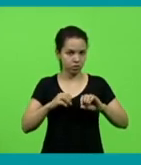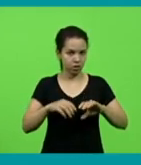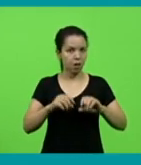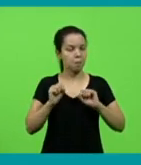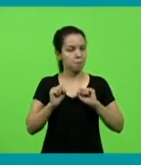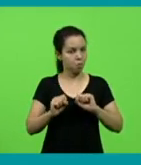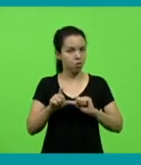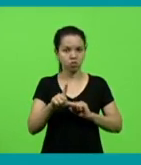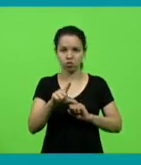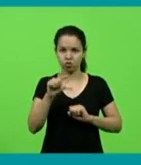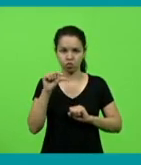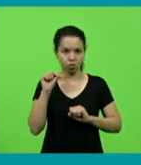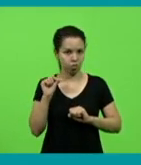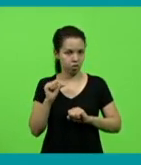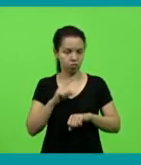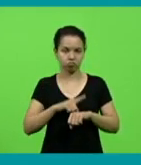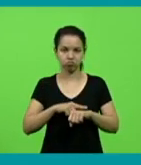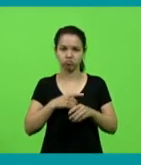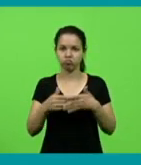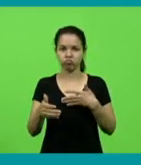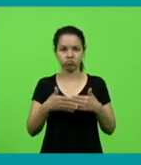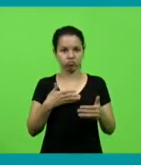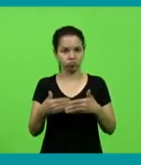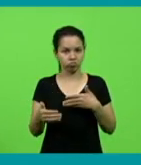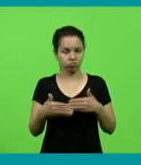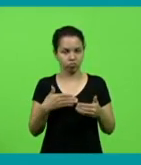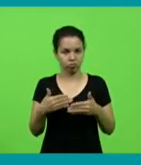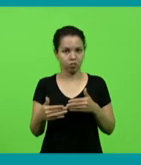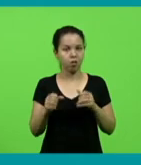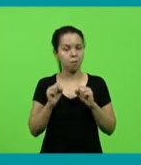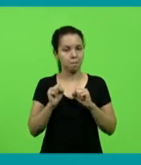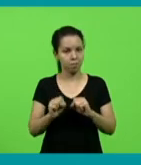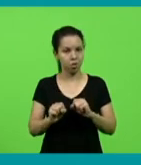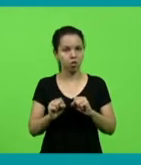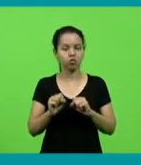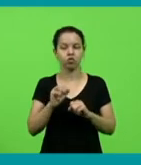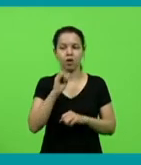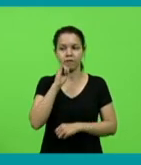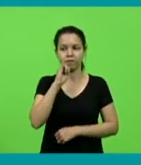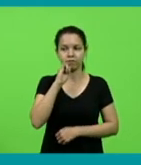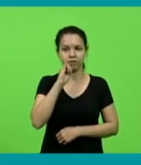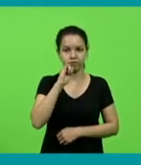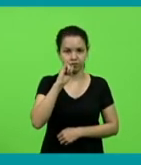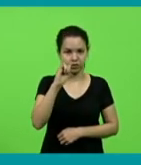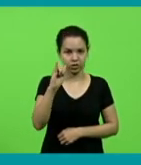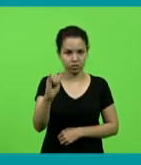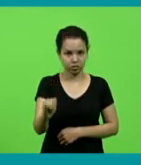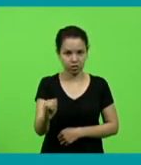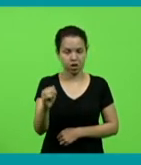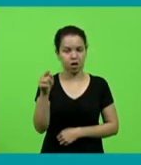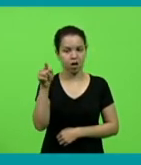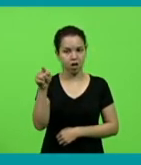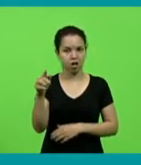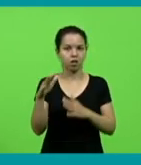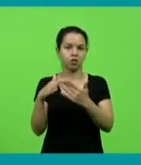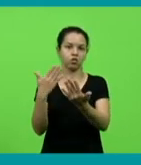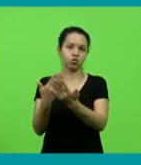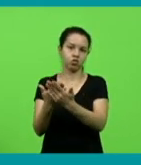qualquer tempo, e se for o caso, comunicada expressamente à instituição